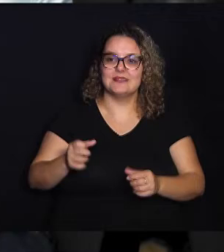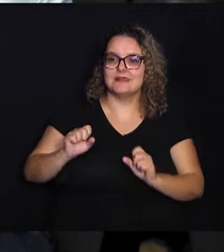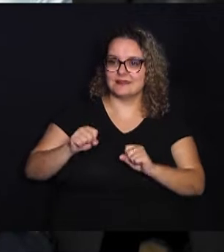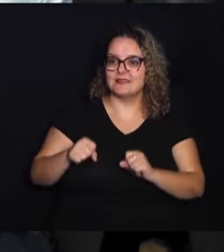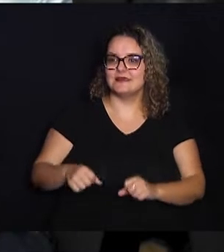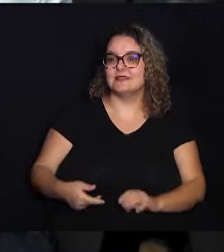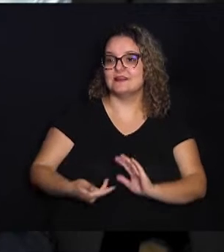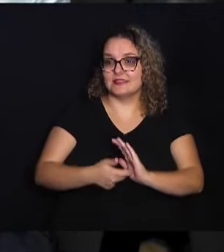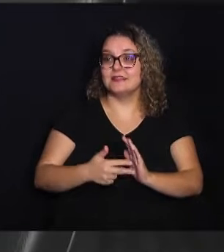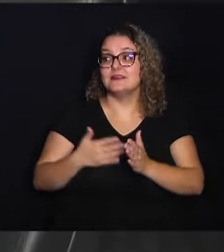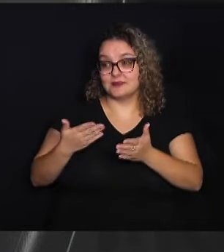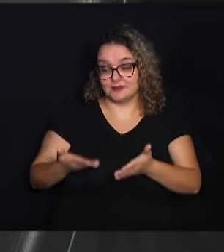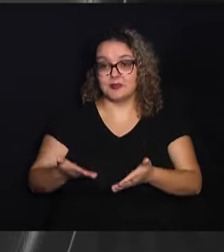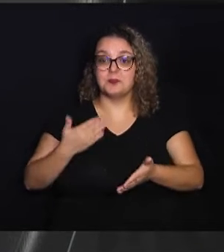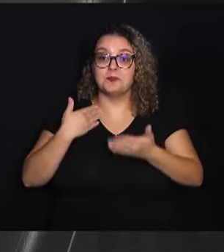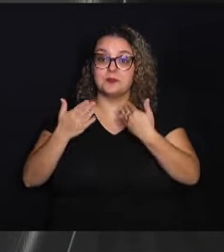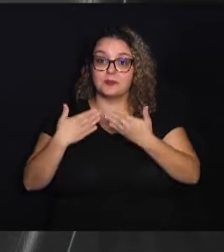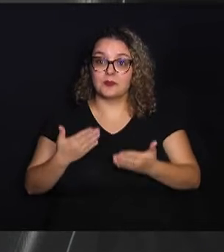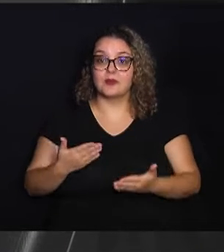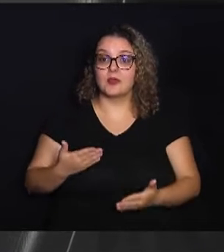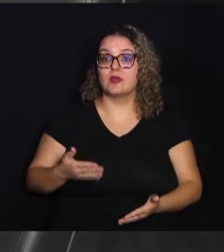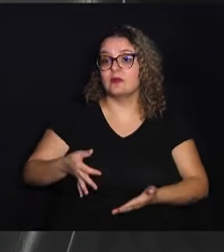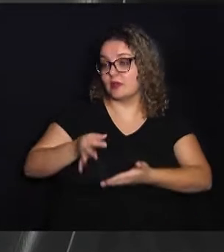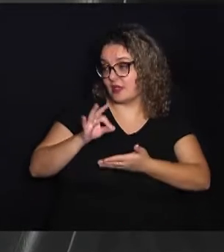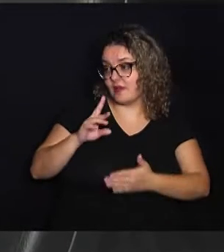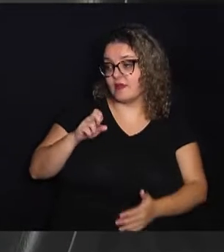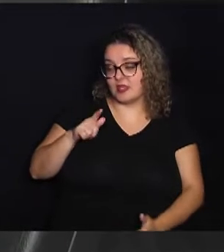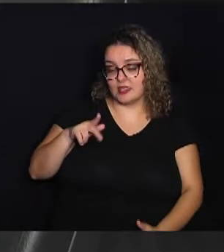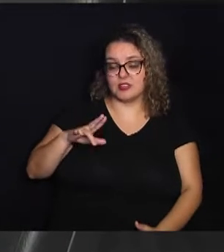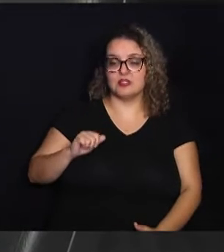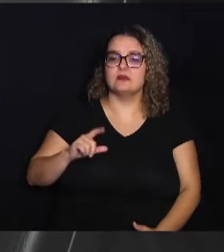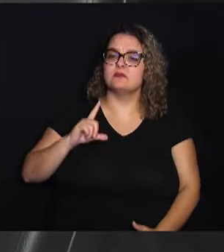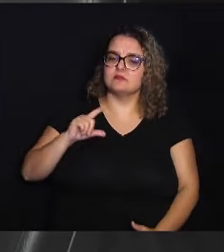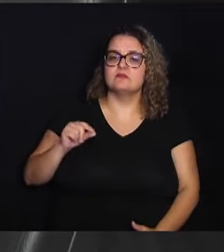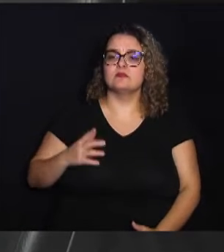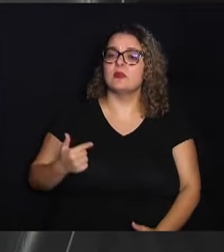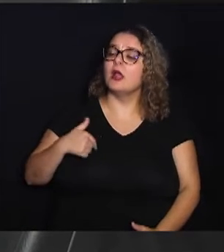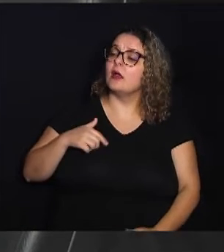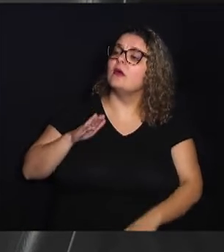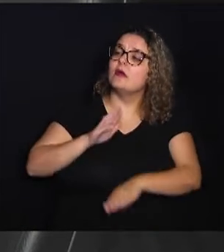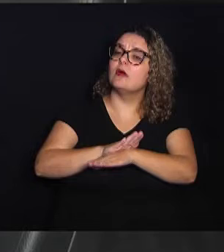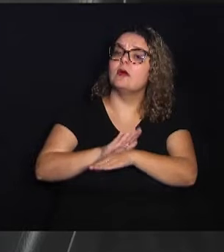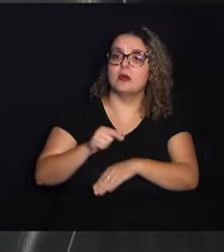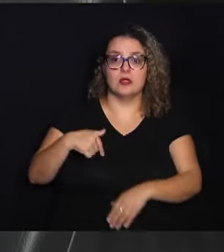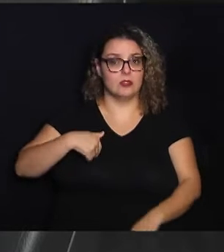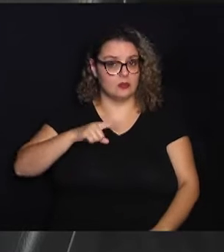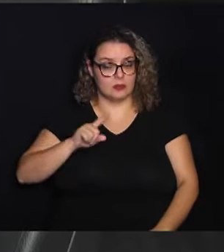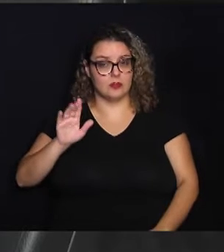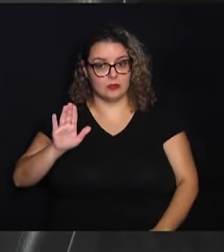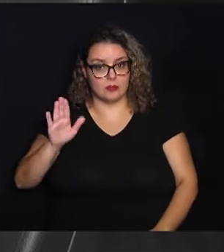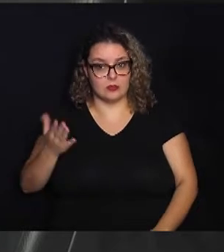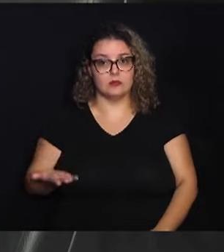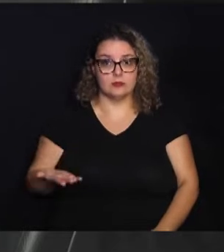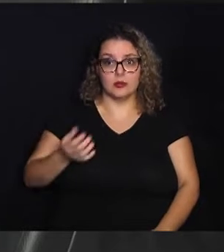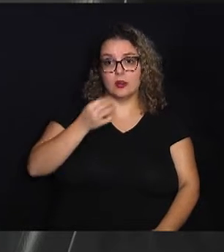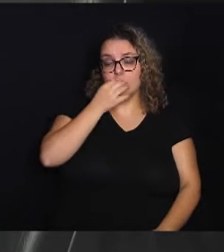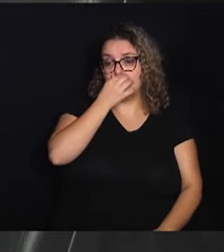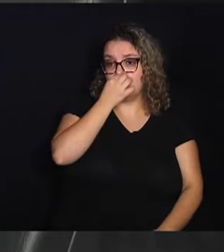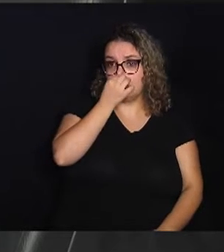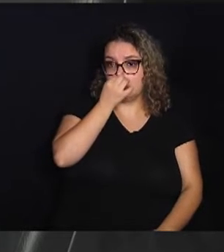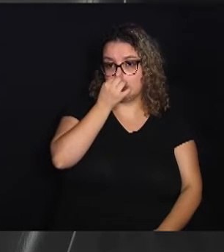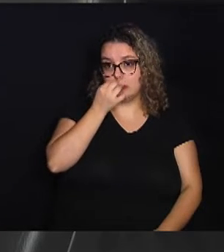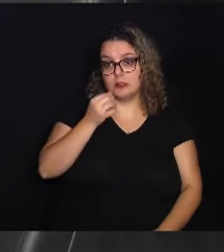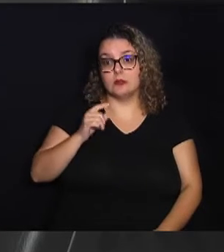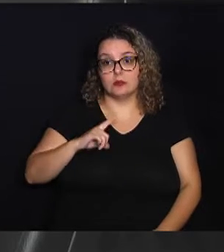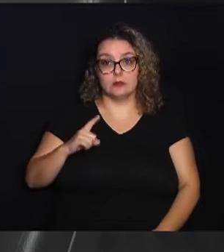ele foi. A gente conversou e saí dali convicto. Falei, Santini, eu vou te ajudar. Eu não sou candidato, mas o que eu tenho de